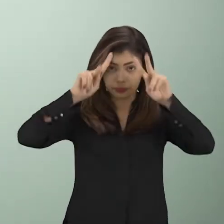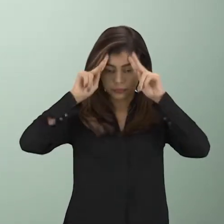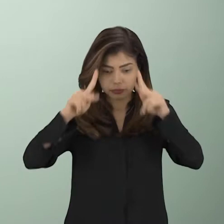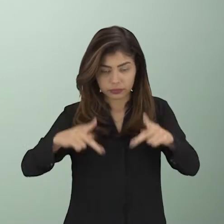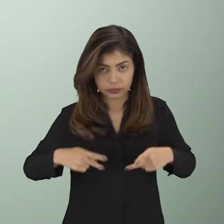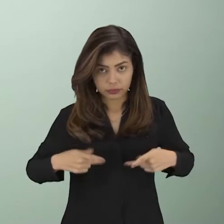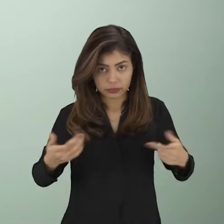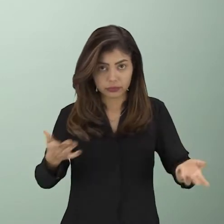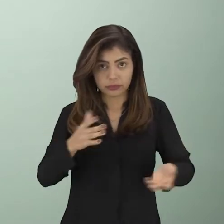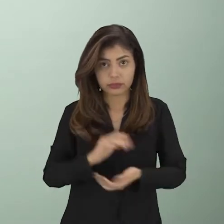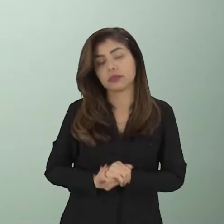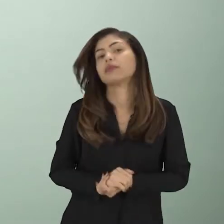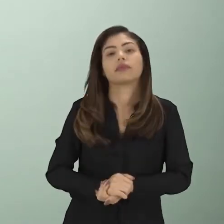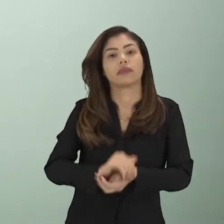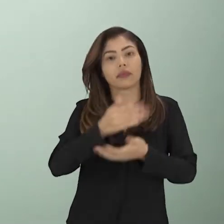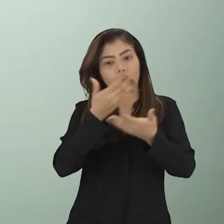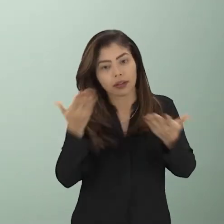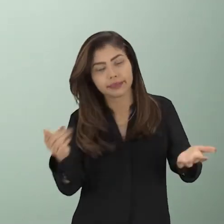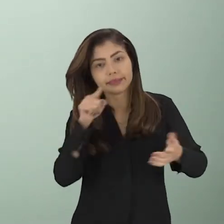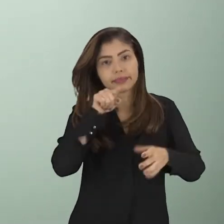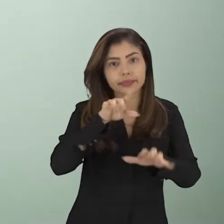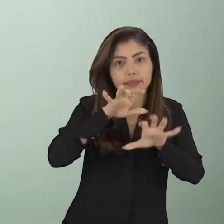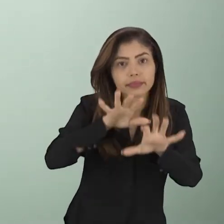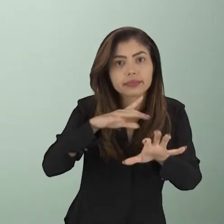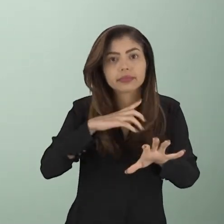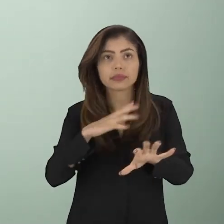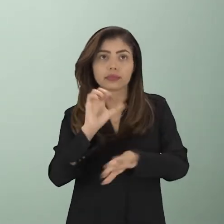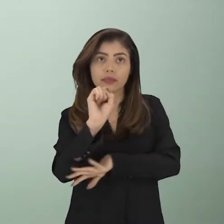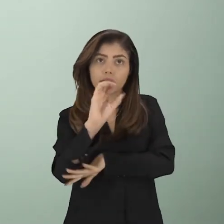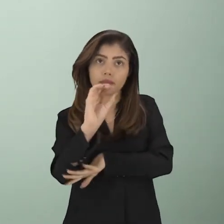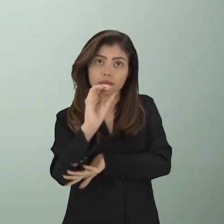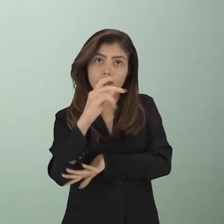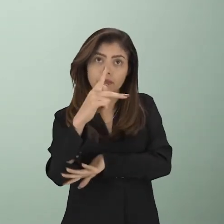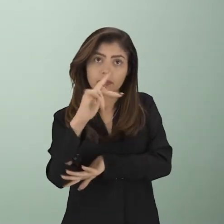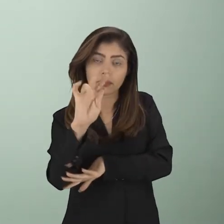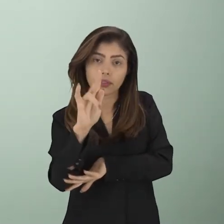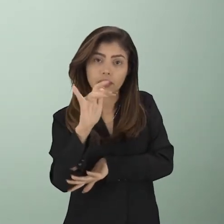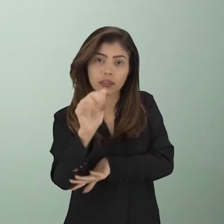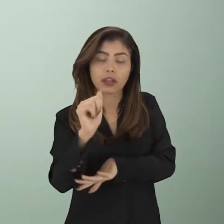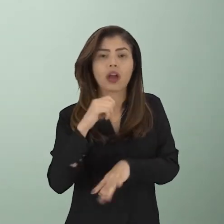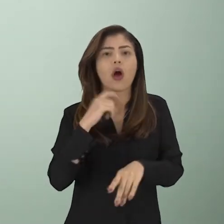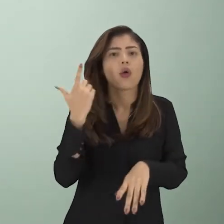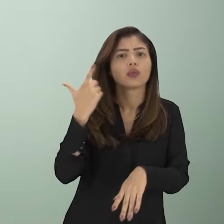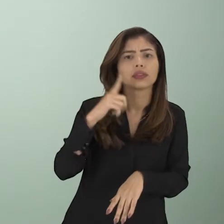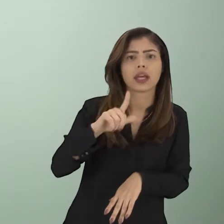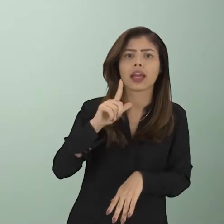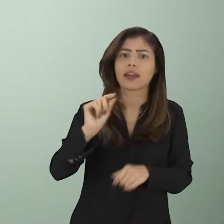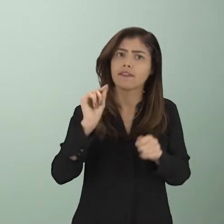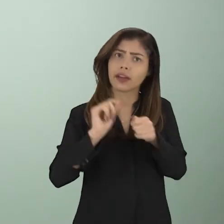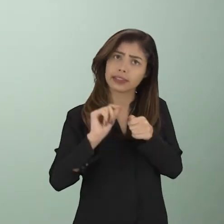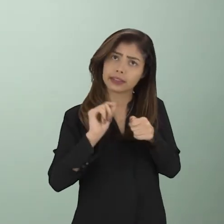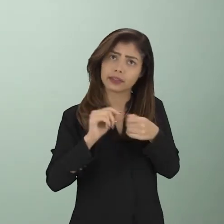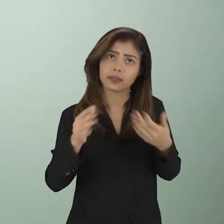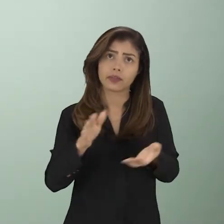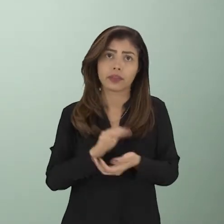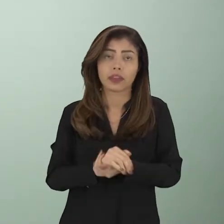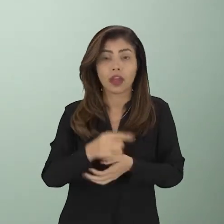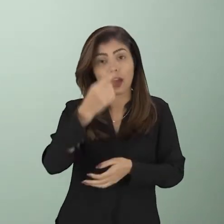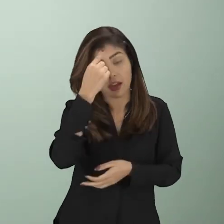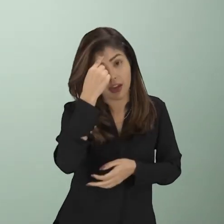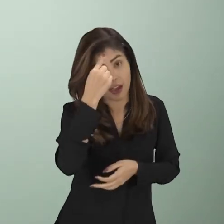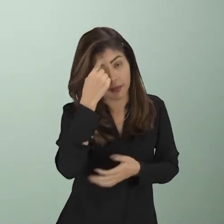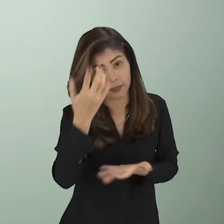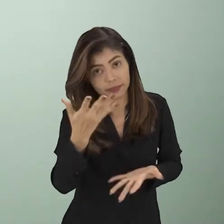humano. Então, assim, Sofia, o robô, ele consegue imitar o